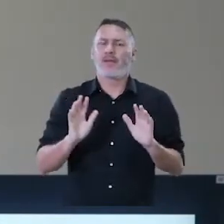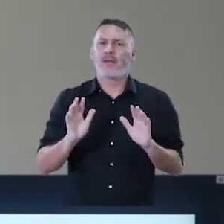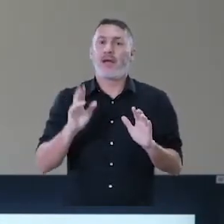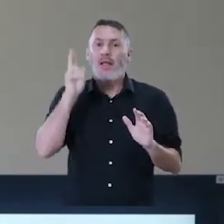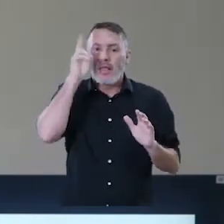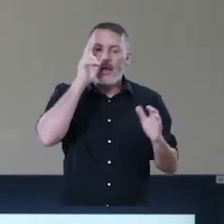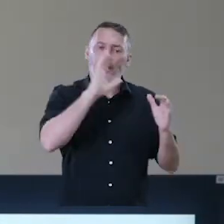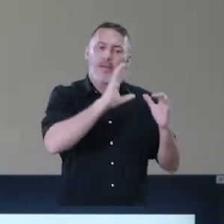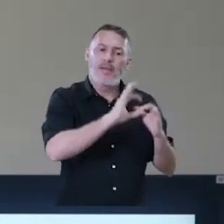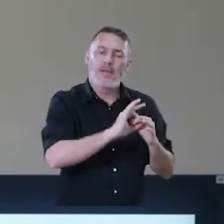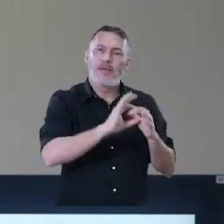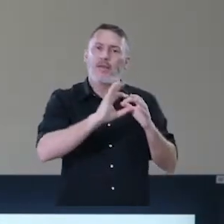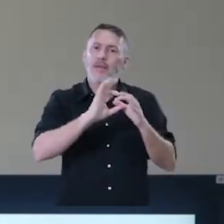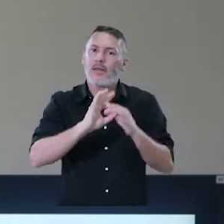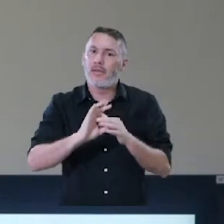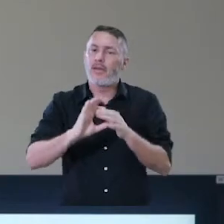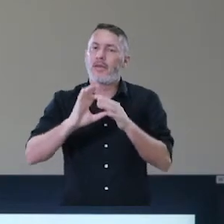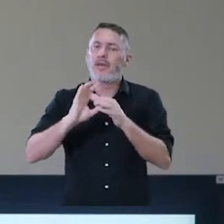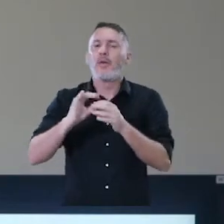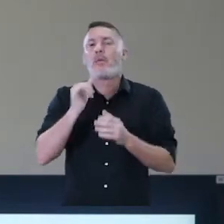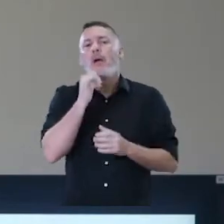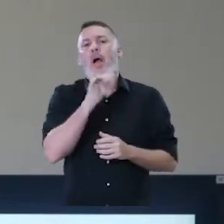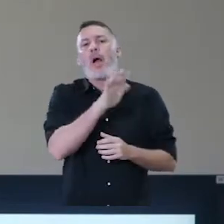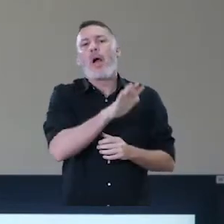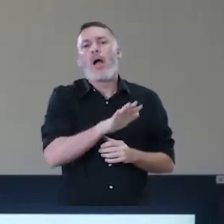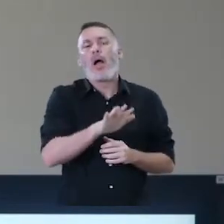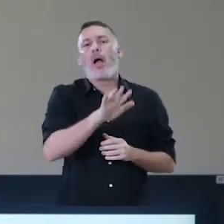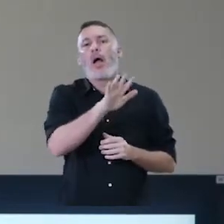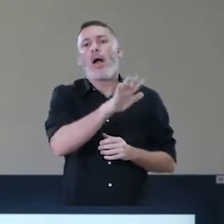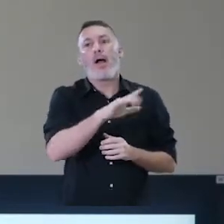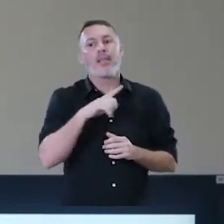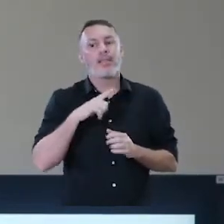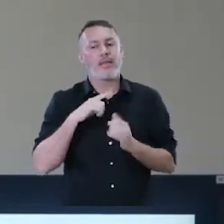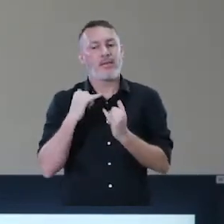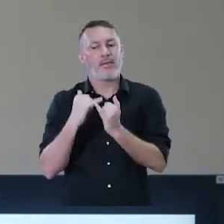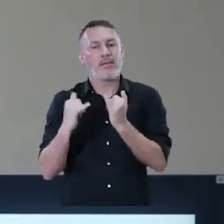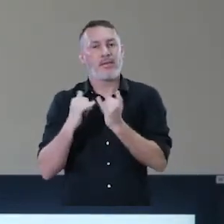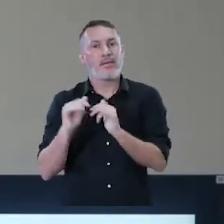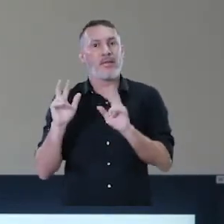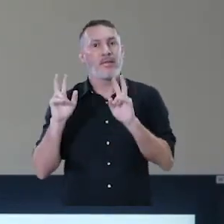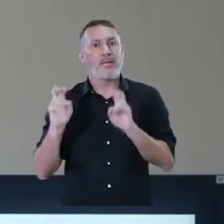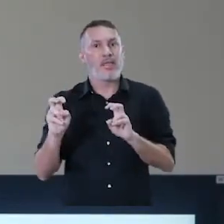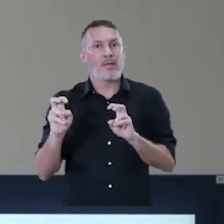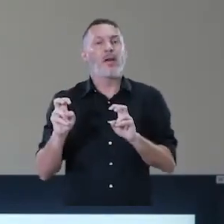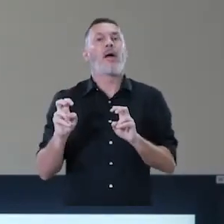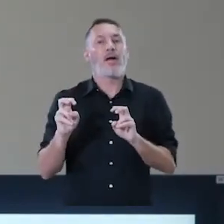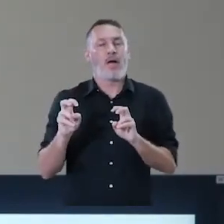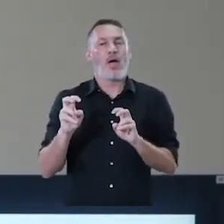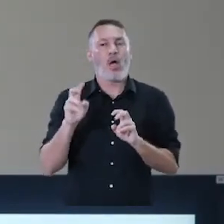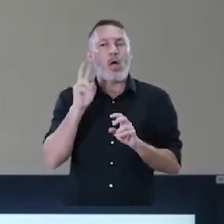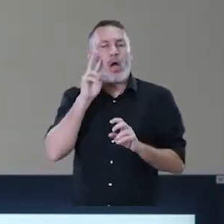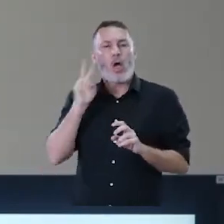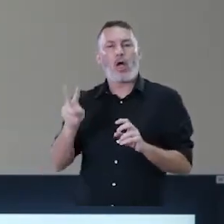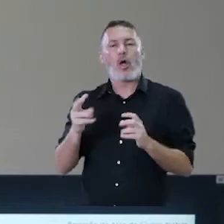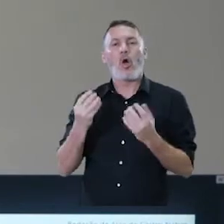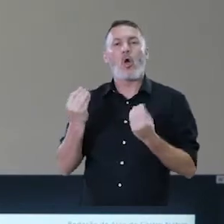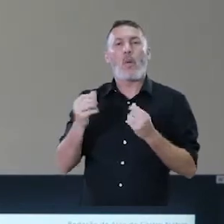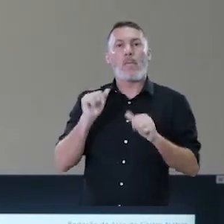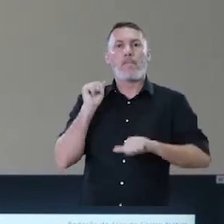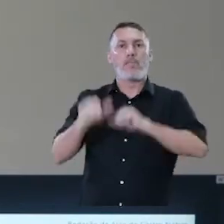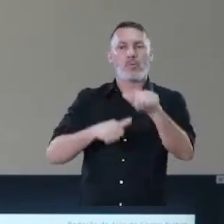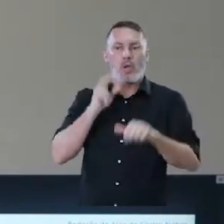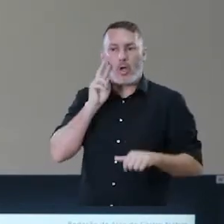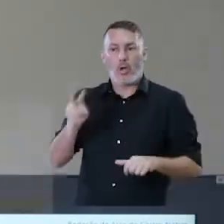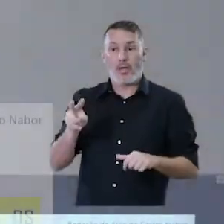você precisa contextualizar, pegar alguma área que tem a ver com aquele tema. Olha como que o texto vai